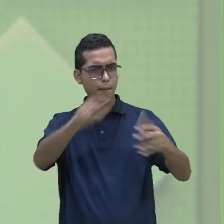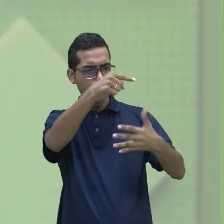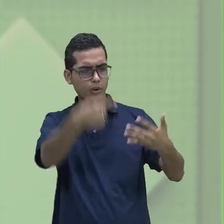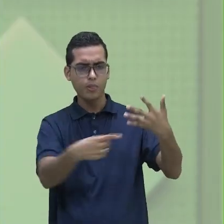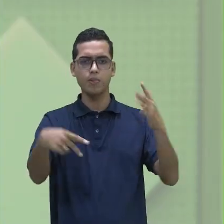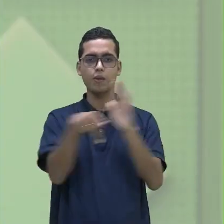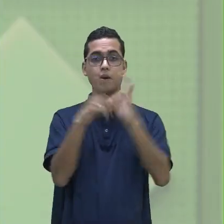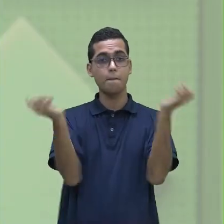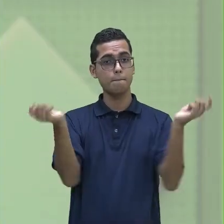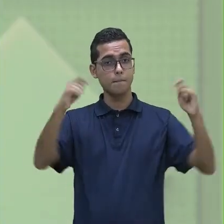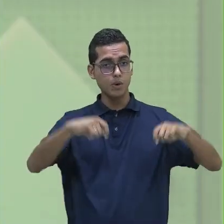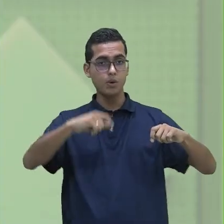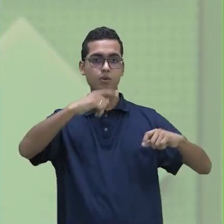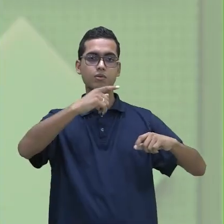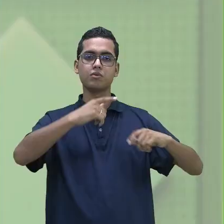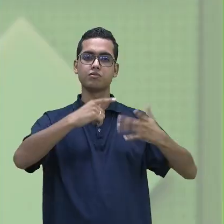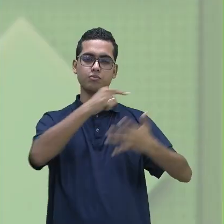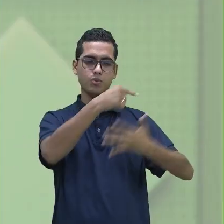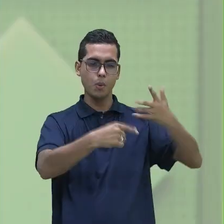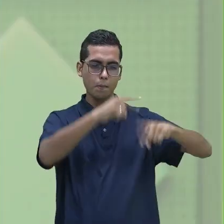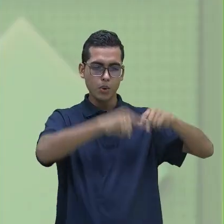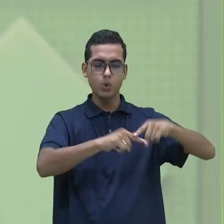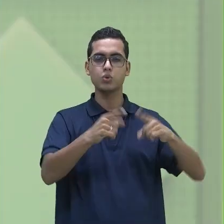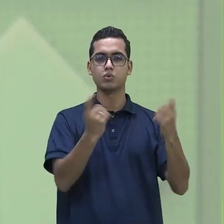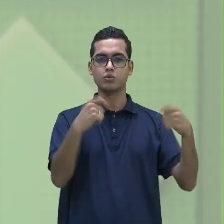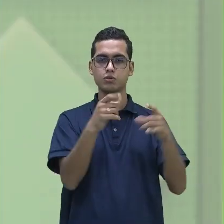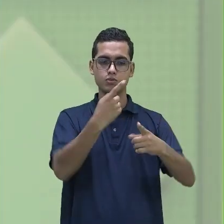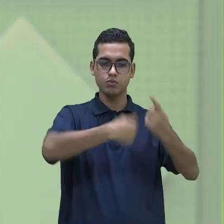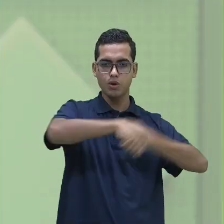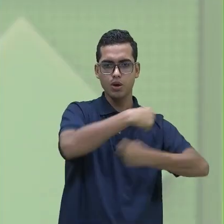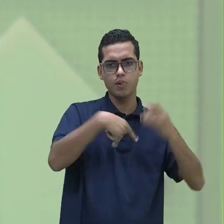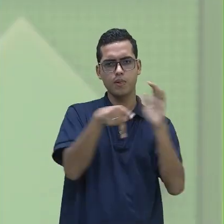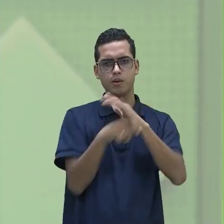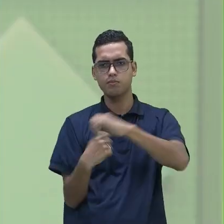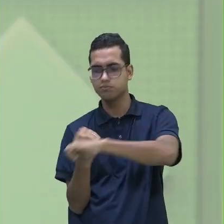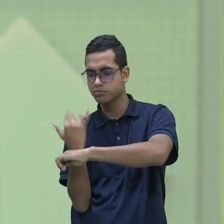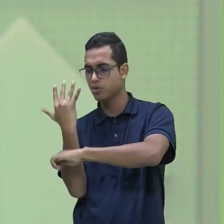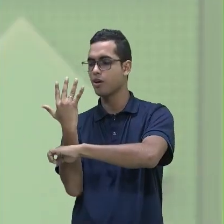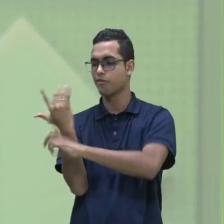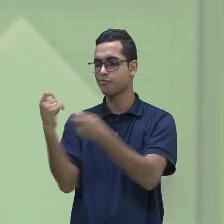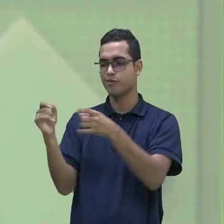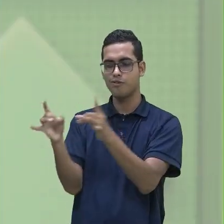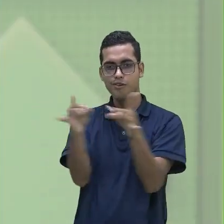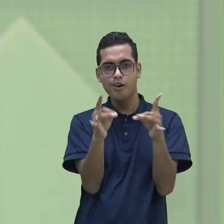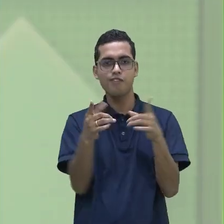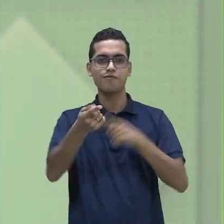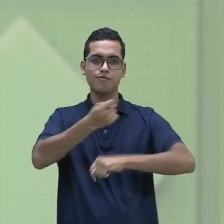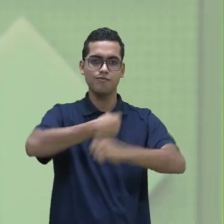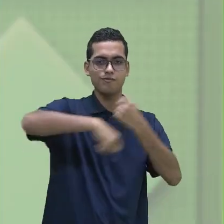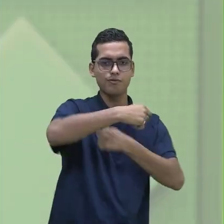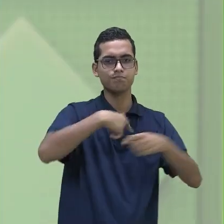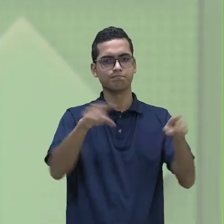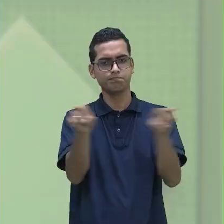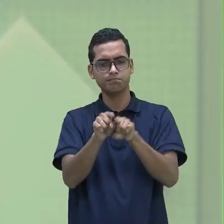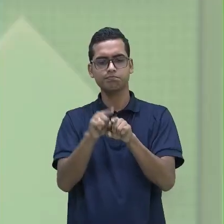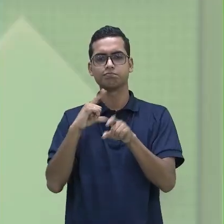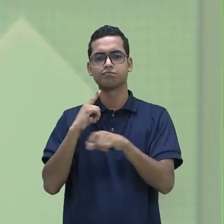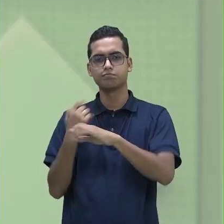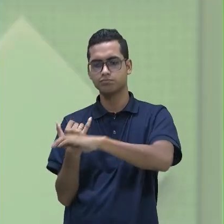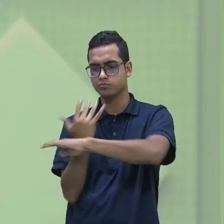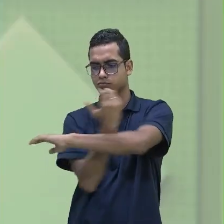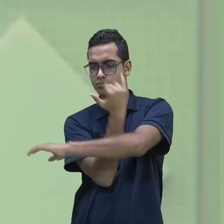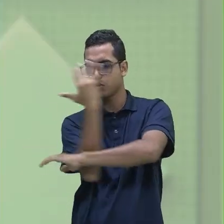os potenciais econômicos, né, das plantas, porque além de elas estarem ali